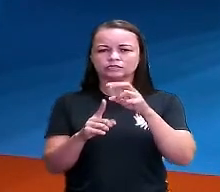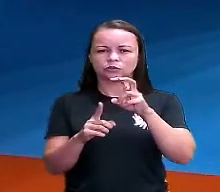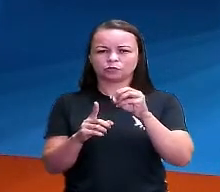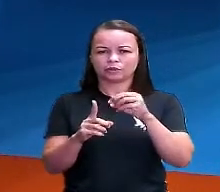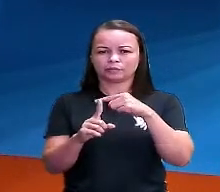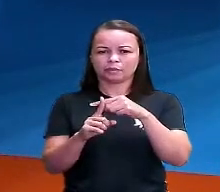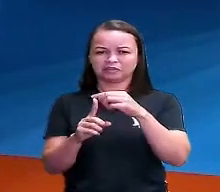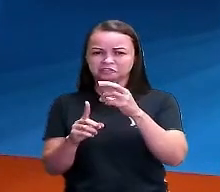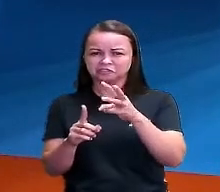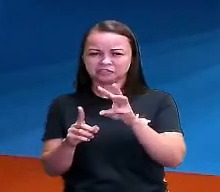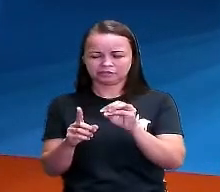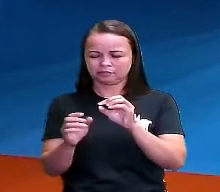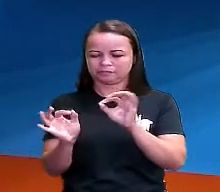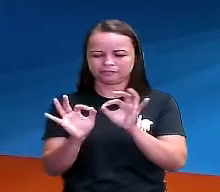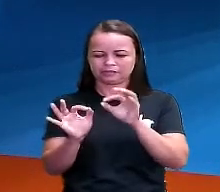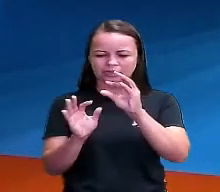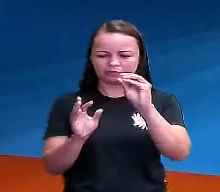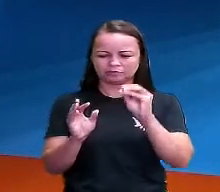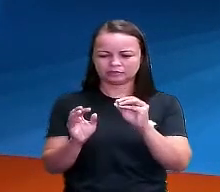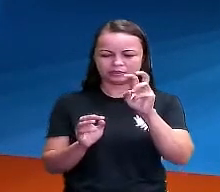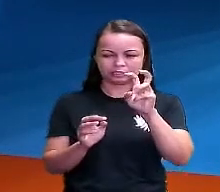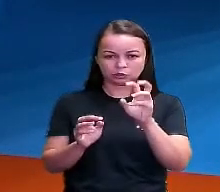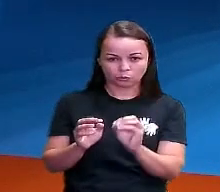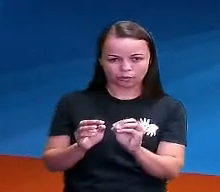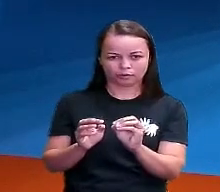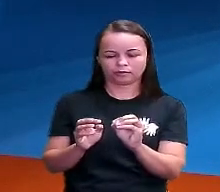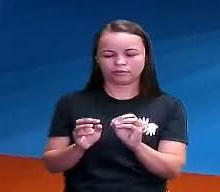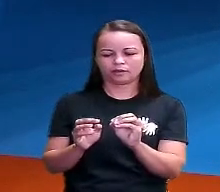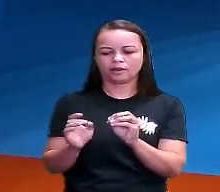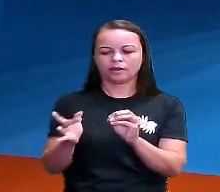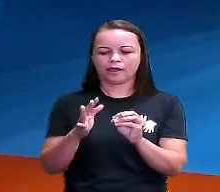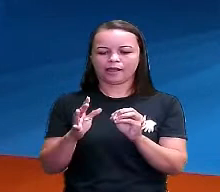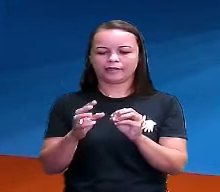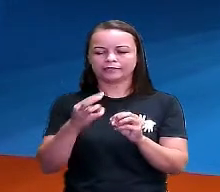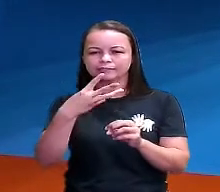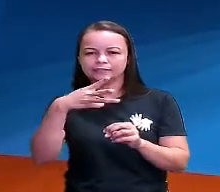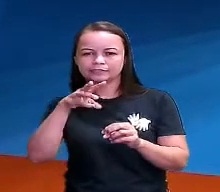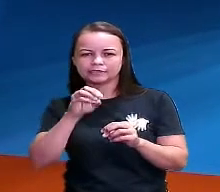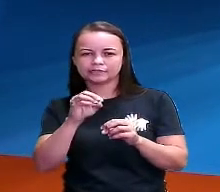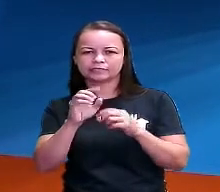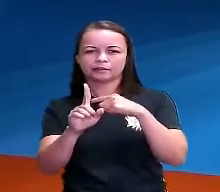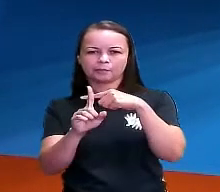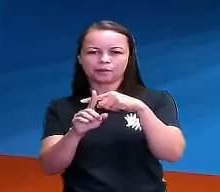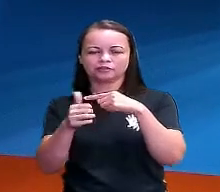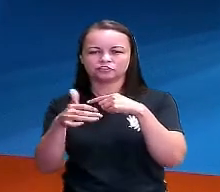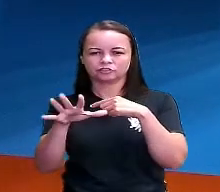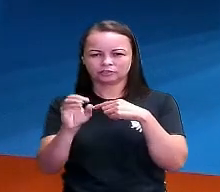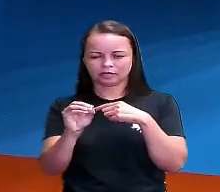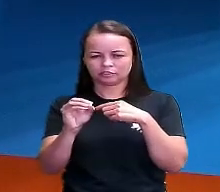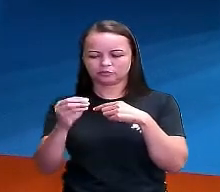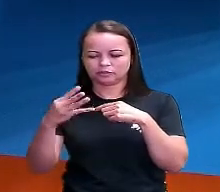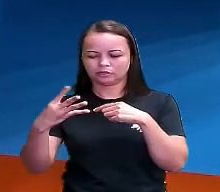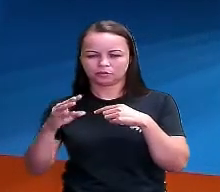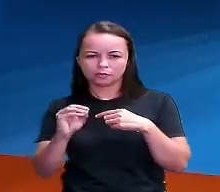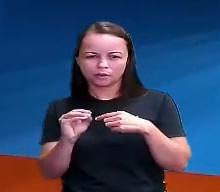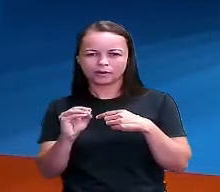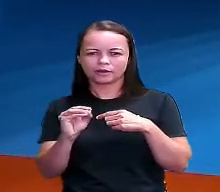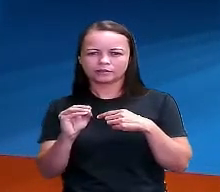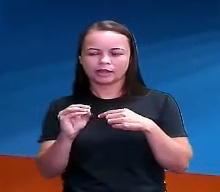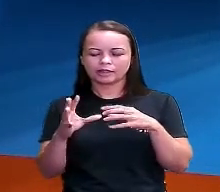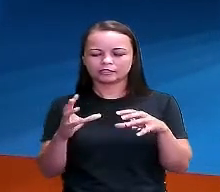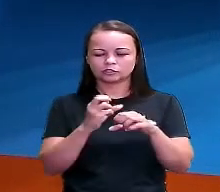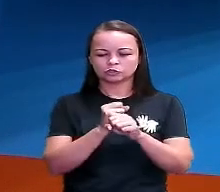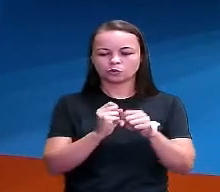50 e somar 30 mais 10 para dar 40, para poder somar com 50. Então,